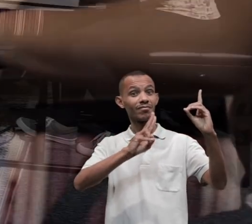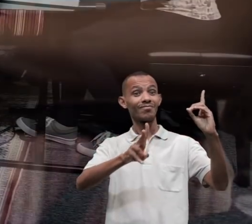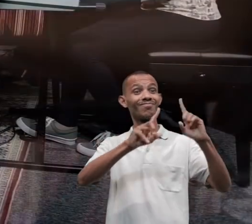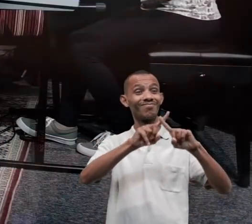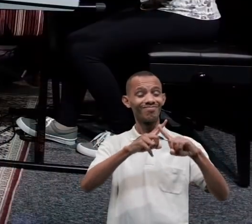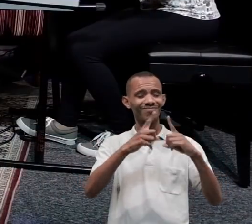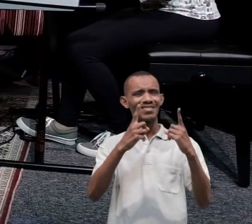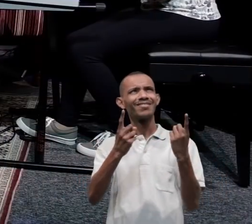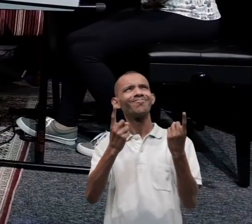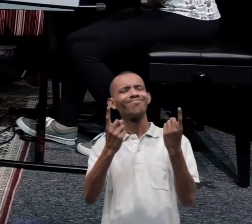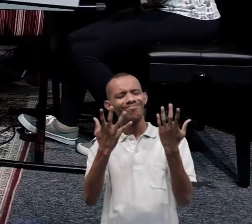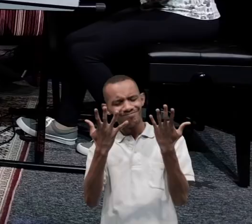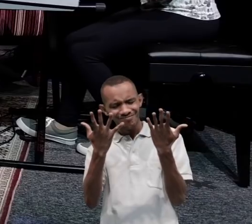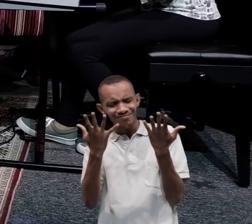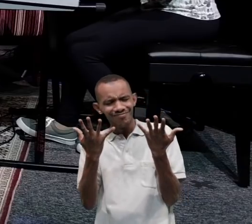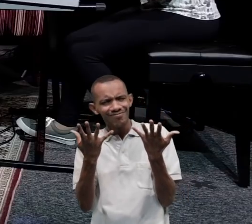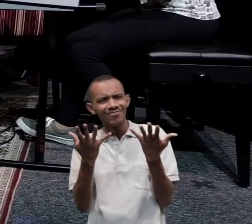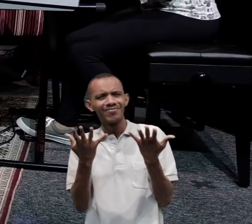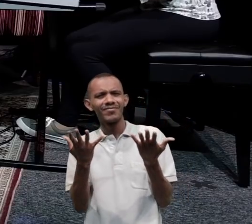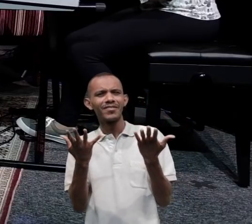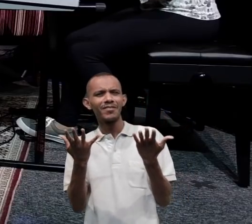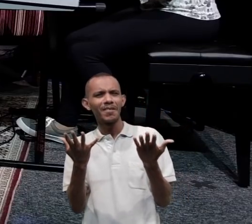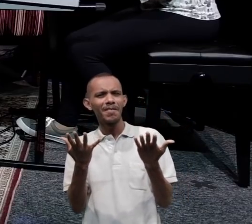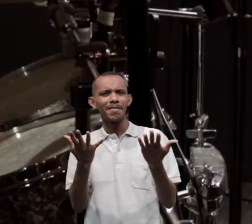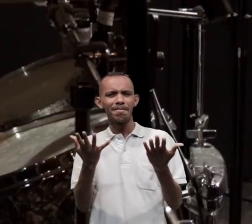ofertar, mas ainda é pouco, eu